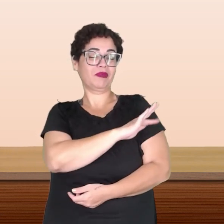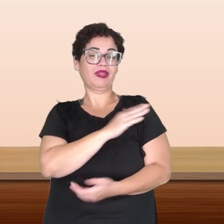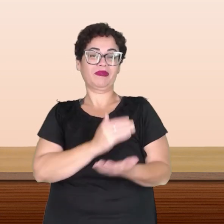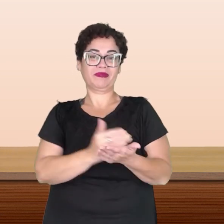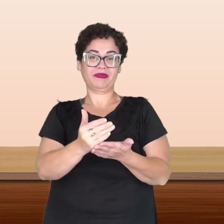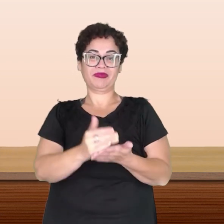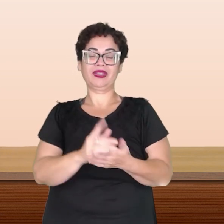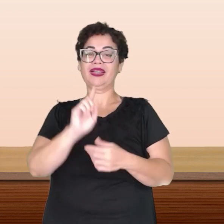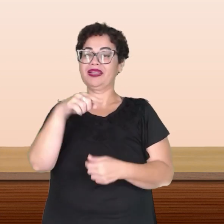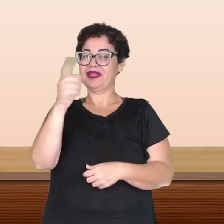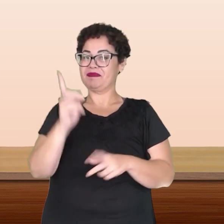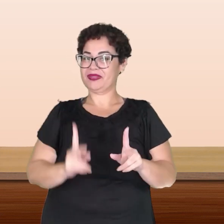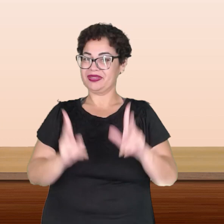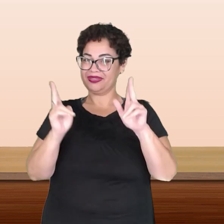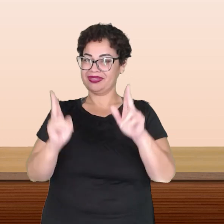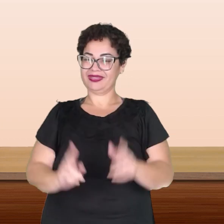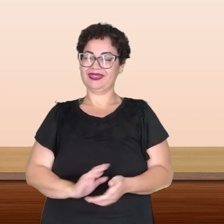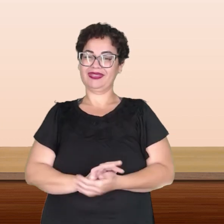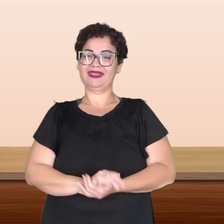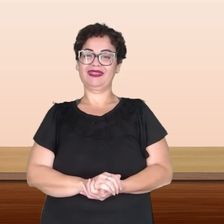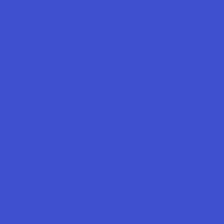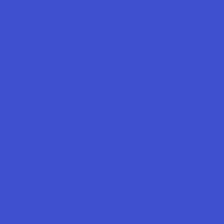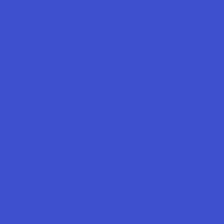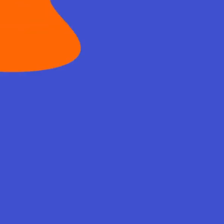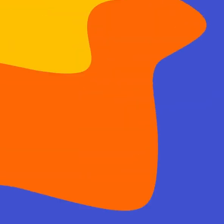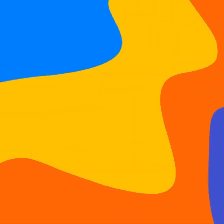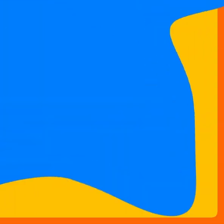ensino fundamental. Logo depois da nossa vinheta.